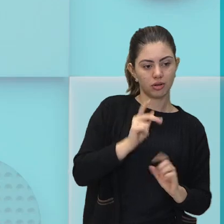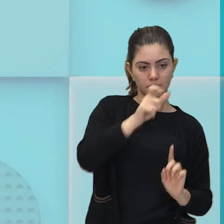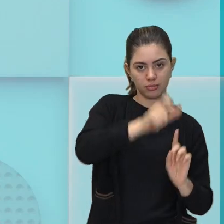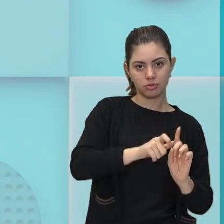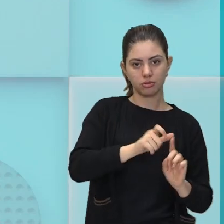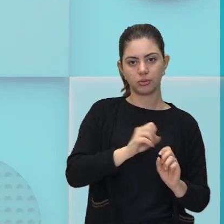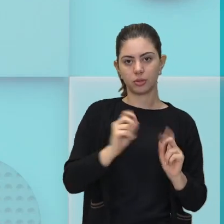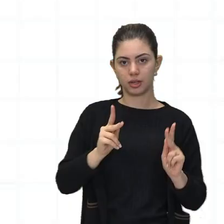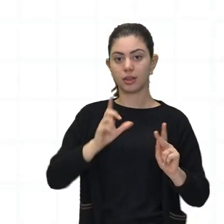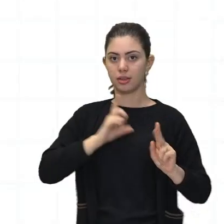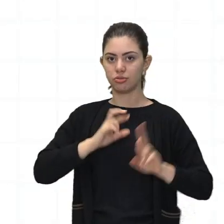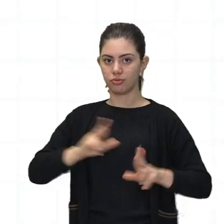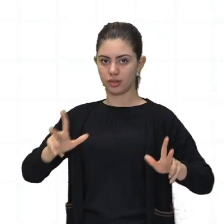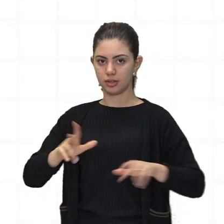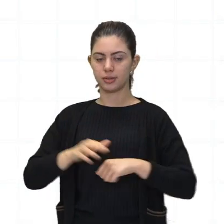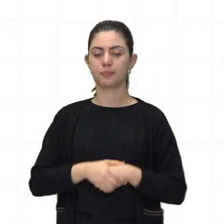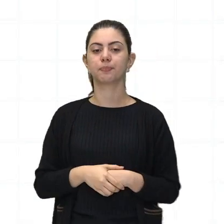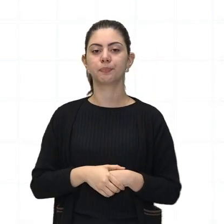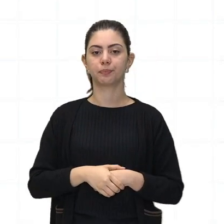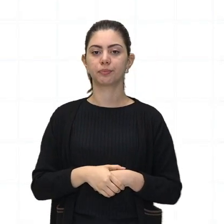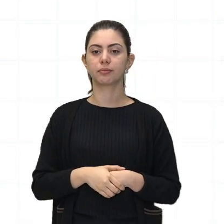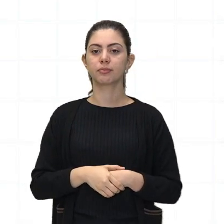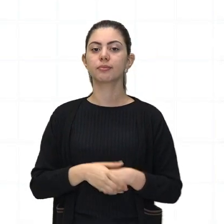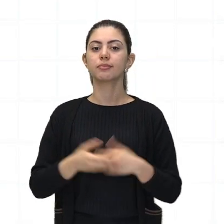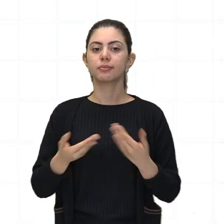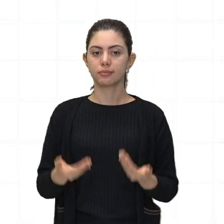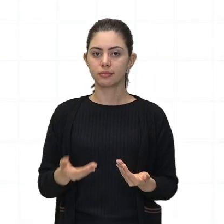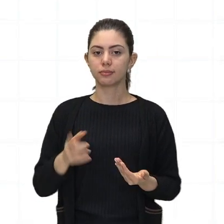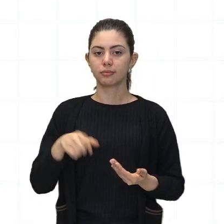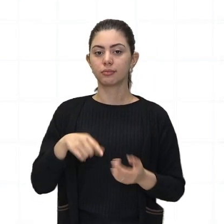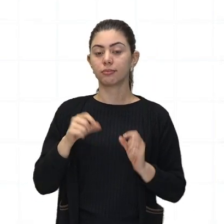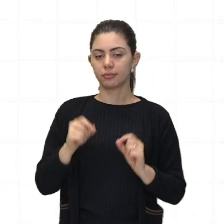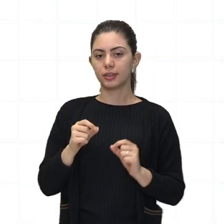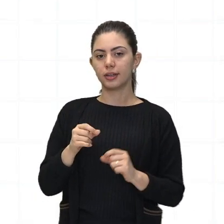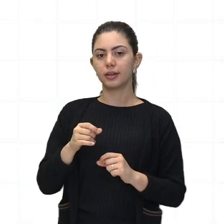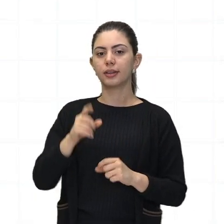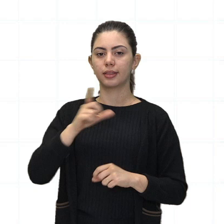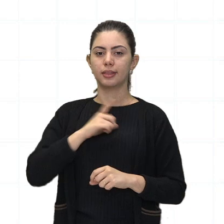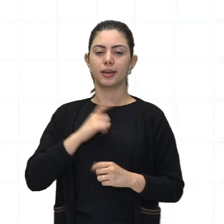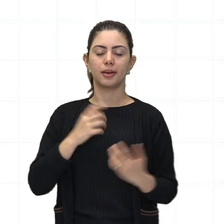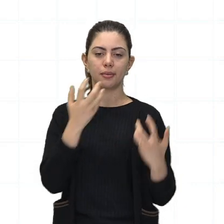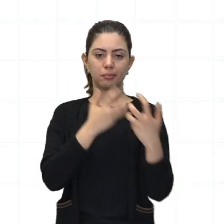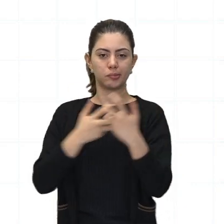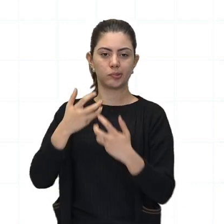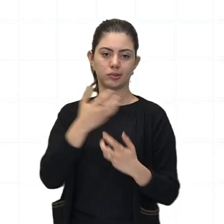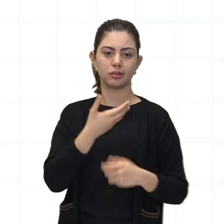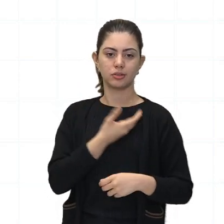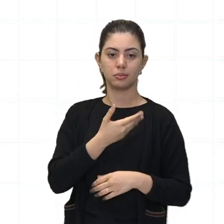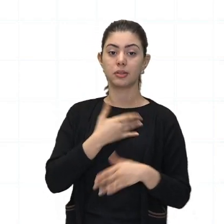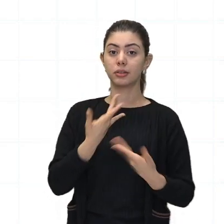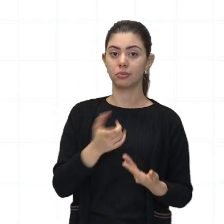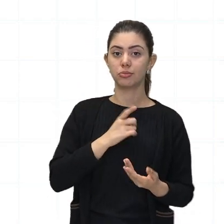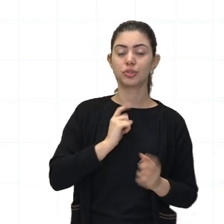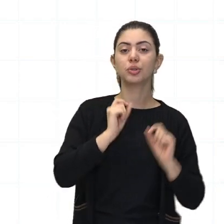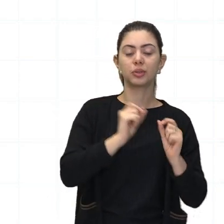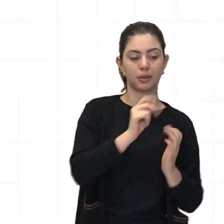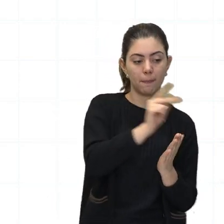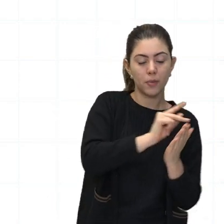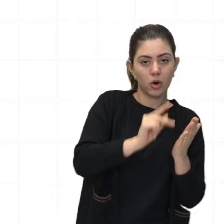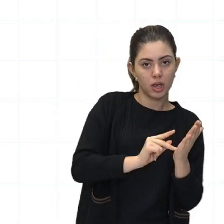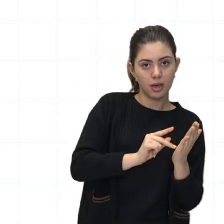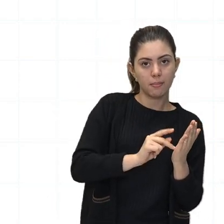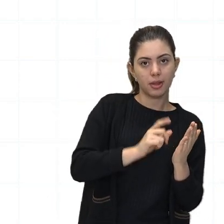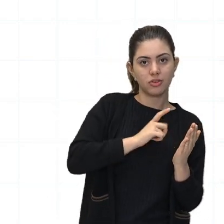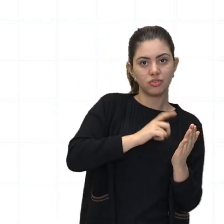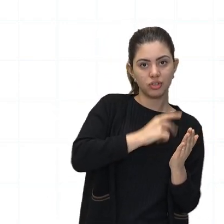Bora continuar aí para a nossa cartela. Então nós temos a cantiga de amigo, que nós tínhamos o eu lírico feminino. A voz